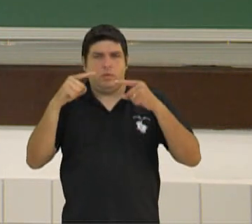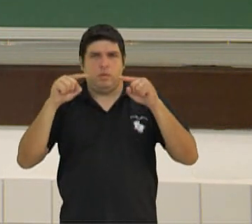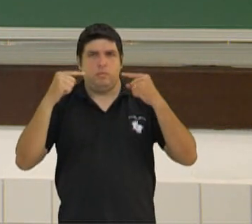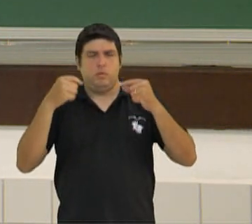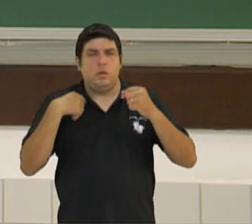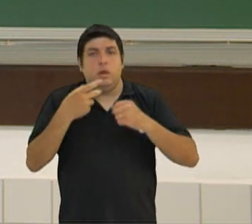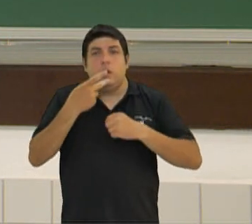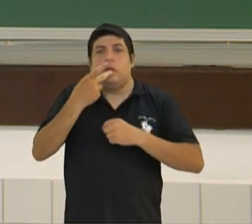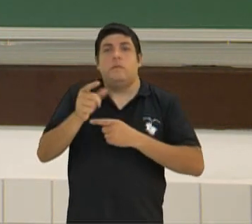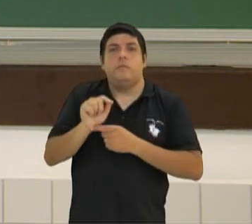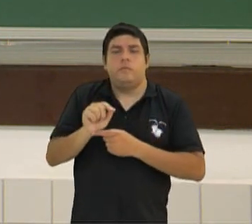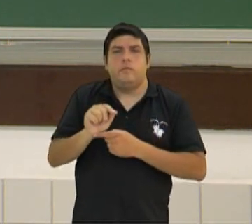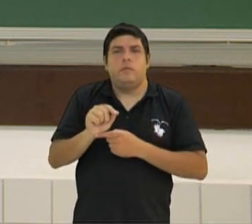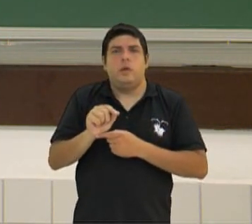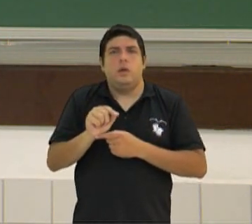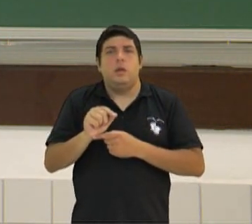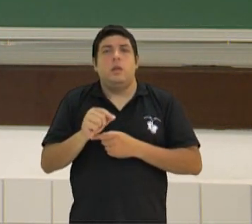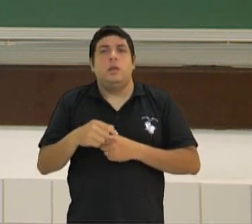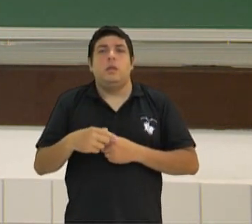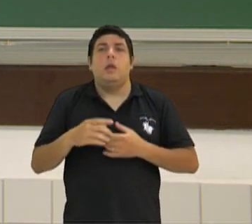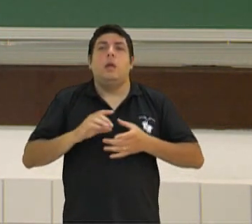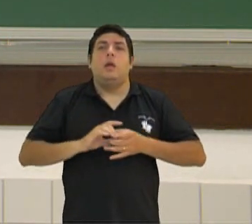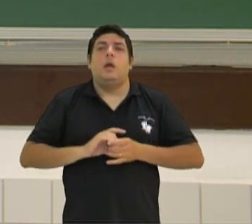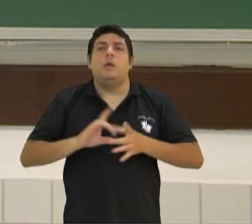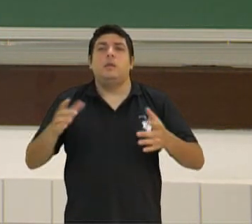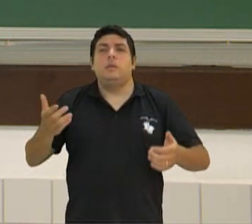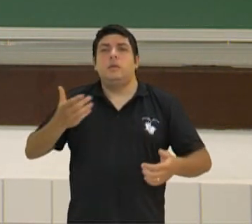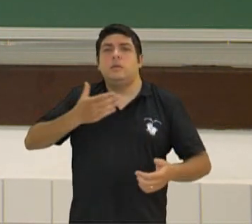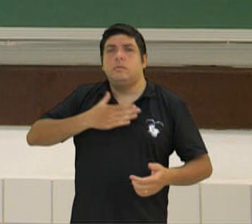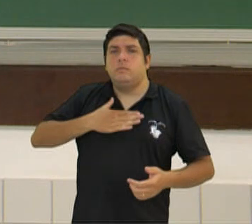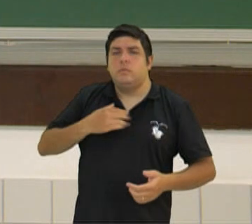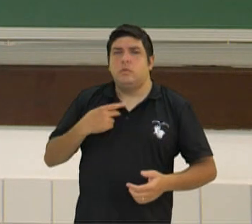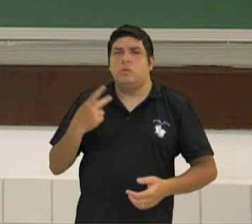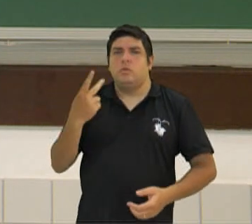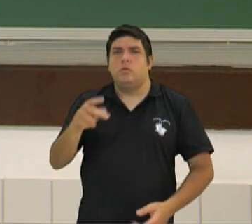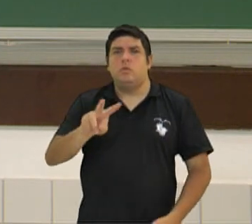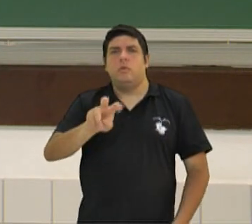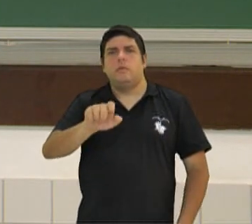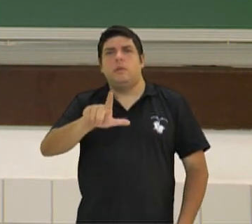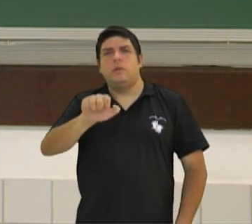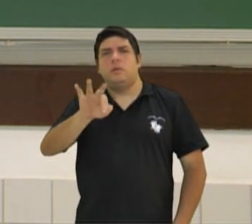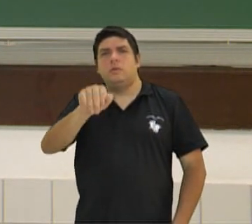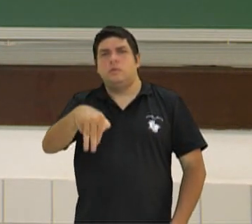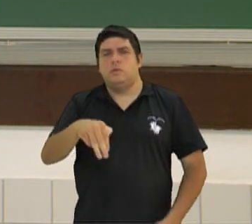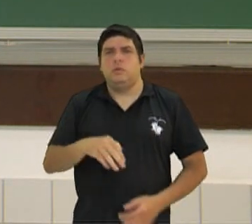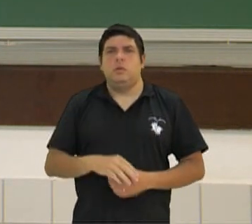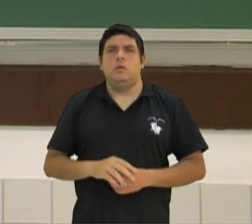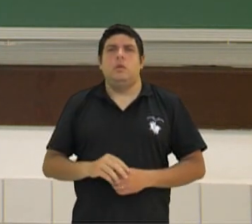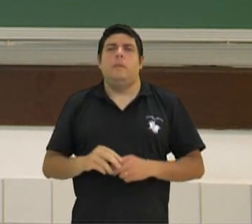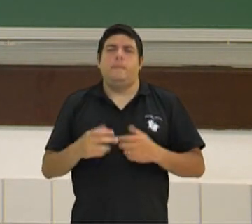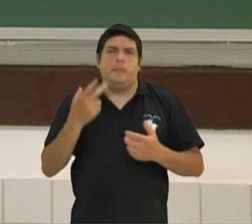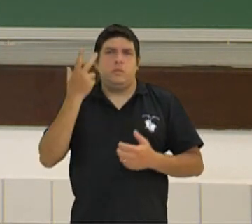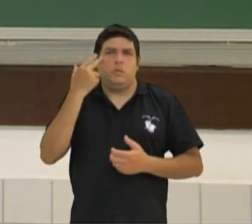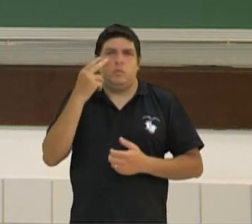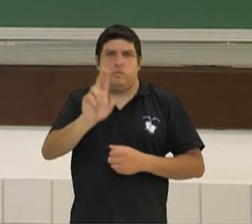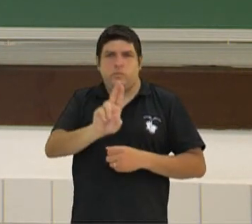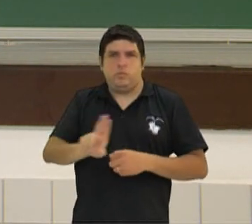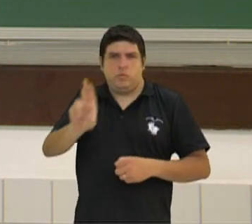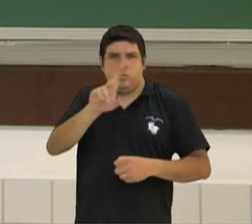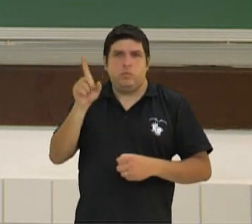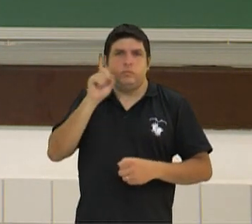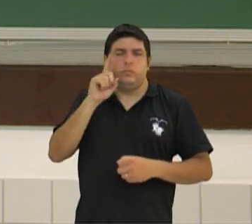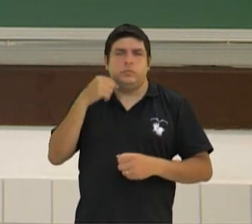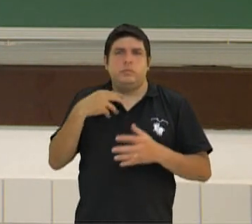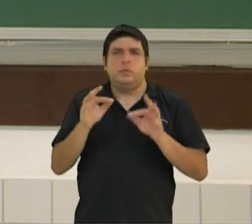ela fala, let me be your Valentine, alguma coisa assim. Deixa eu ser o seu Valentim. Então, é muito comum de utilizar essa frase, por